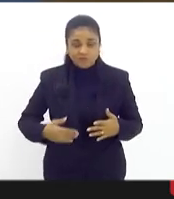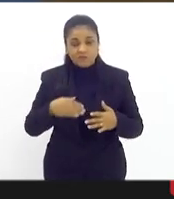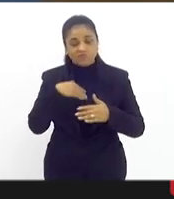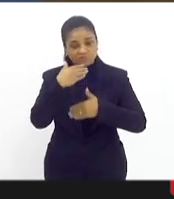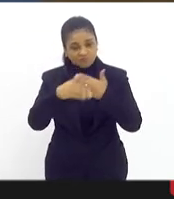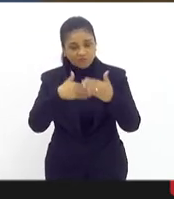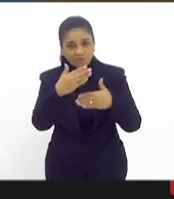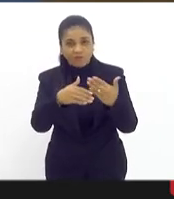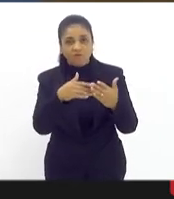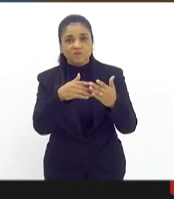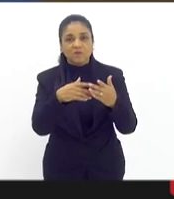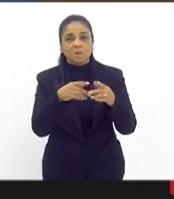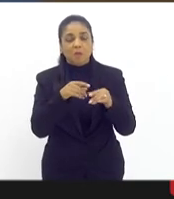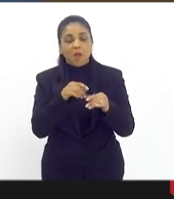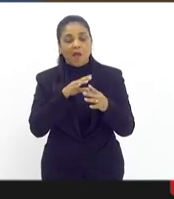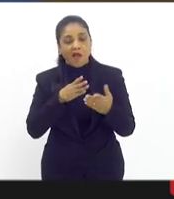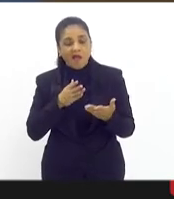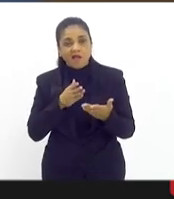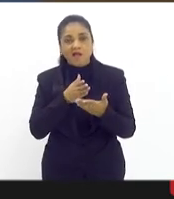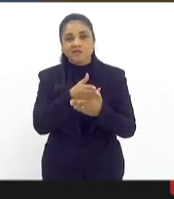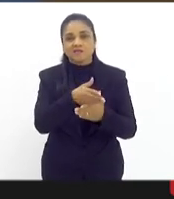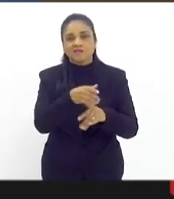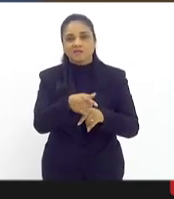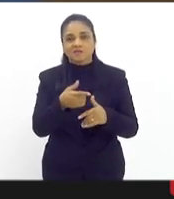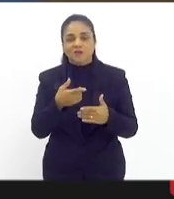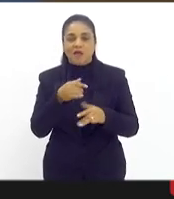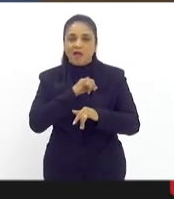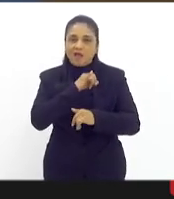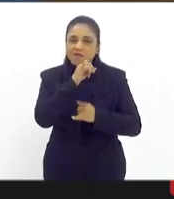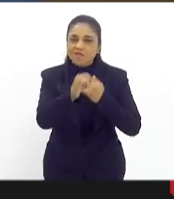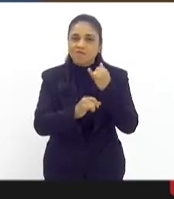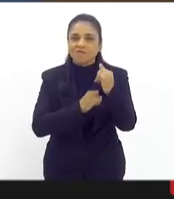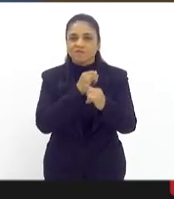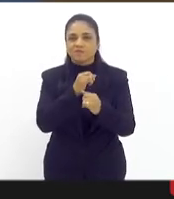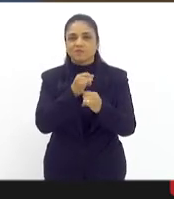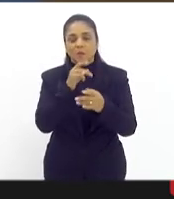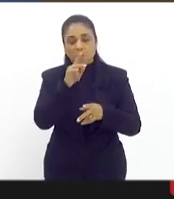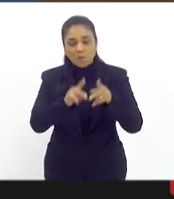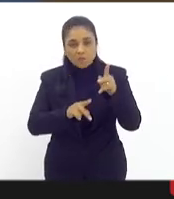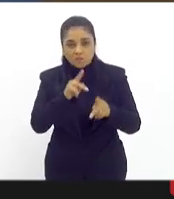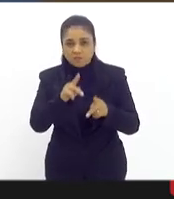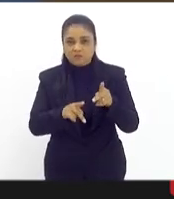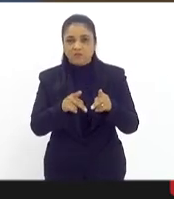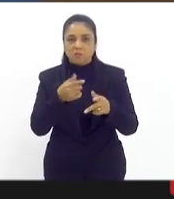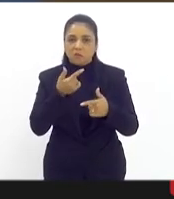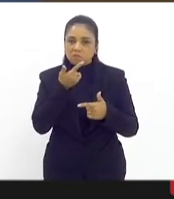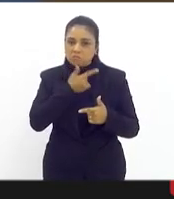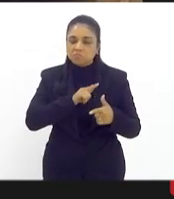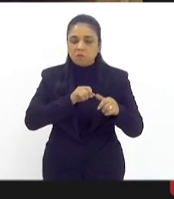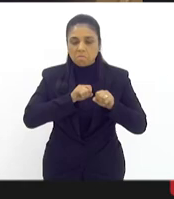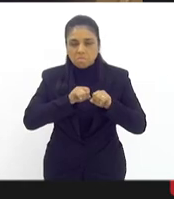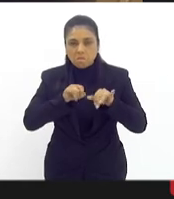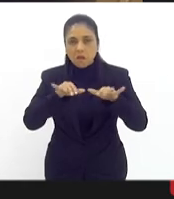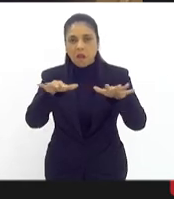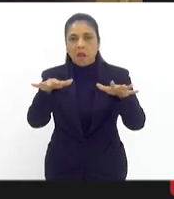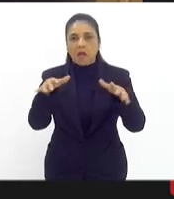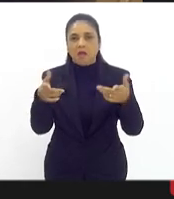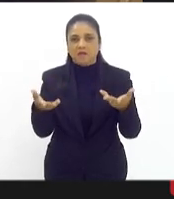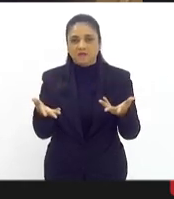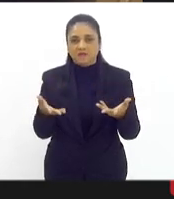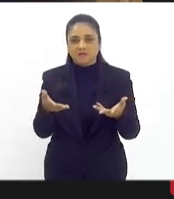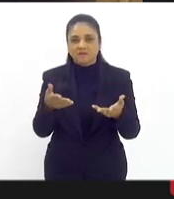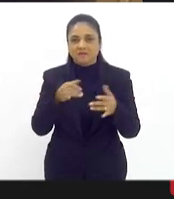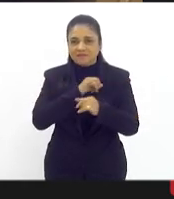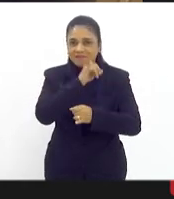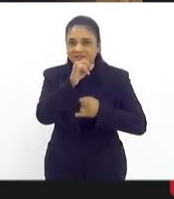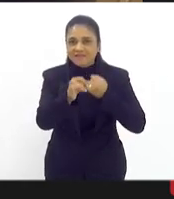à internet para o conjunto da população brasileira, para que eles possam fruir de toda a potencialidade que a internet